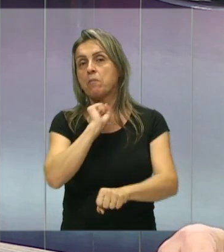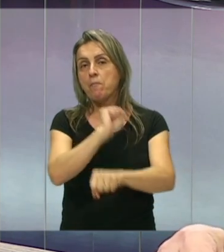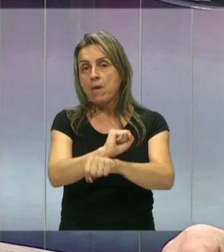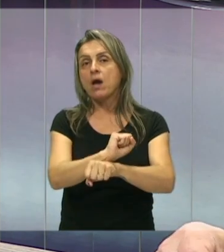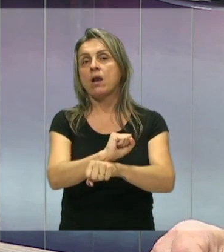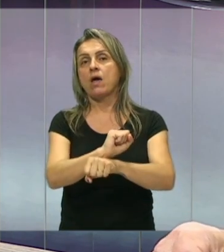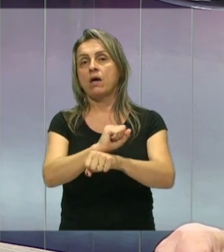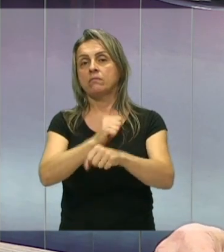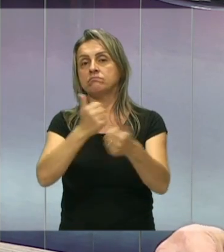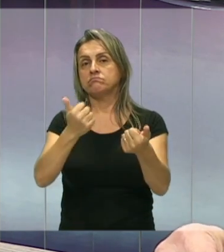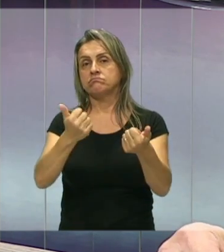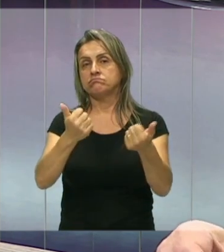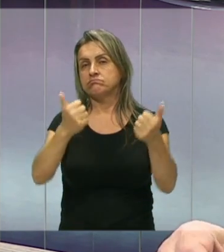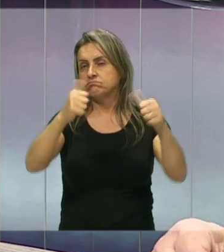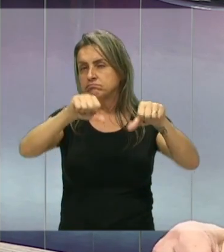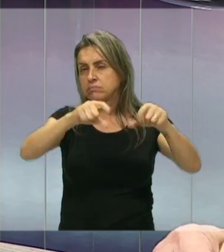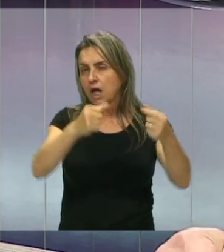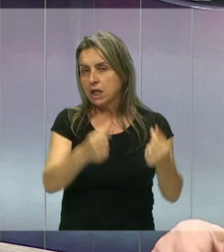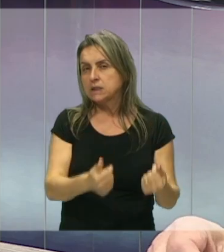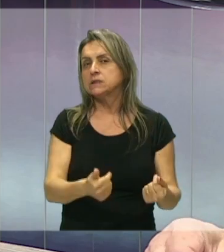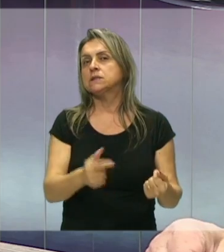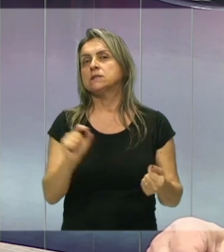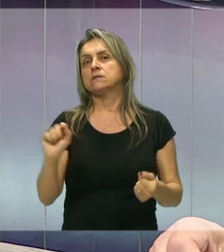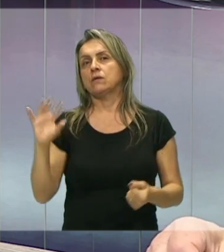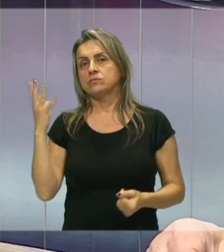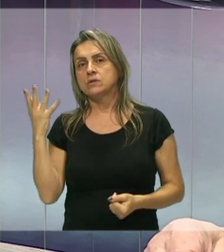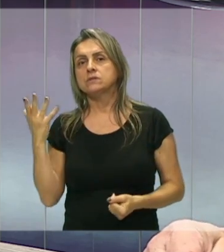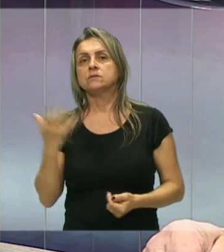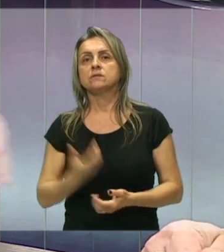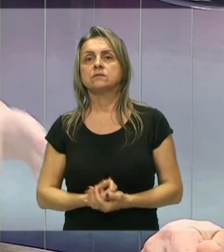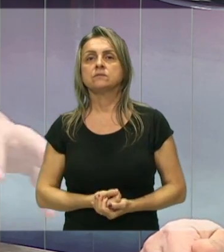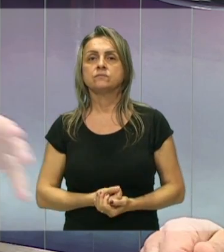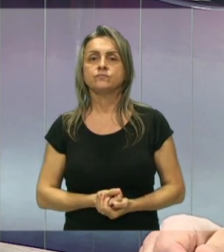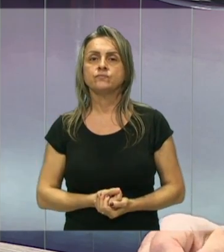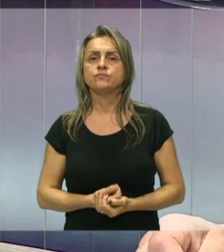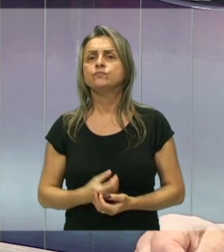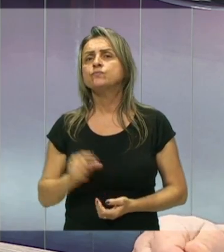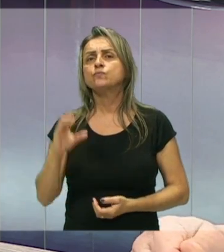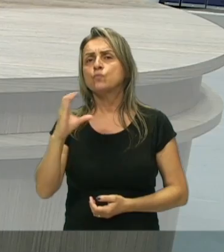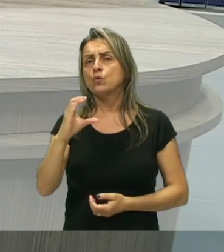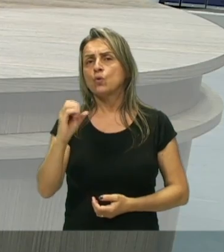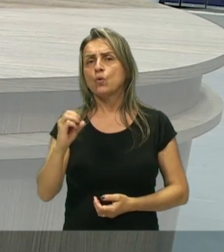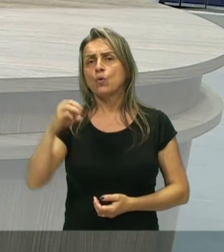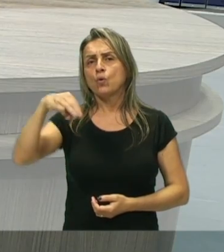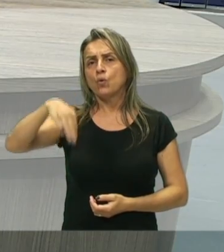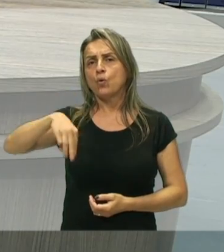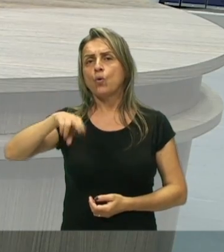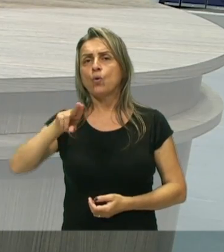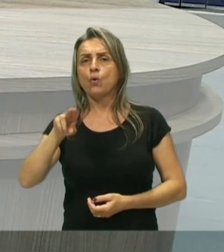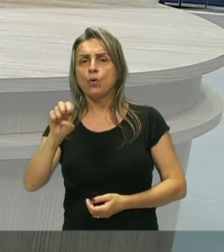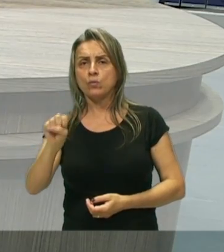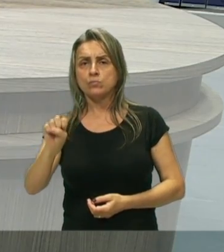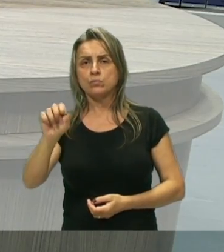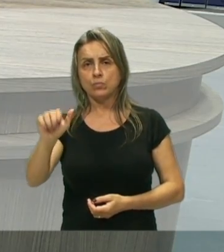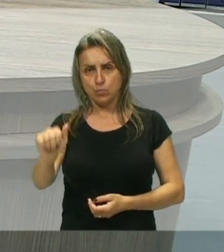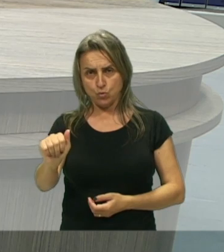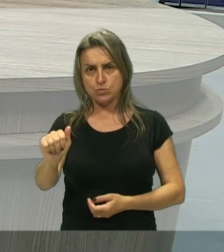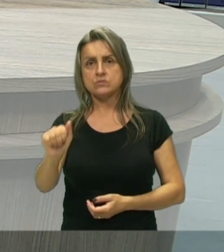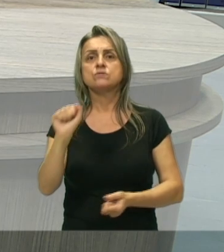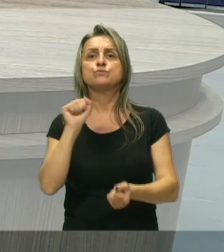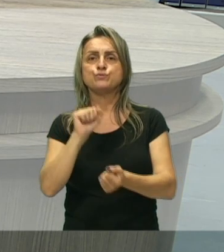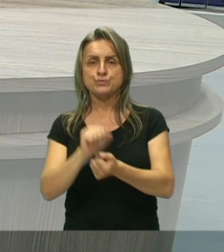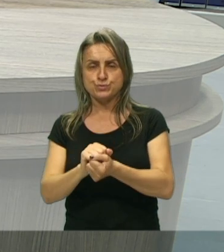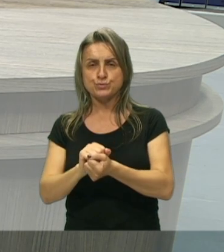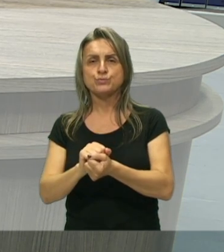colocando, qual seria, por exemplo, assim, o que o Comusa aqui em nível local, junto com